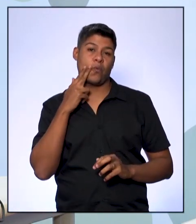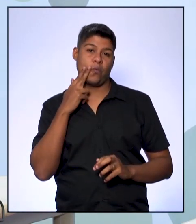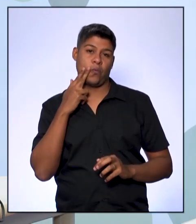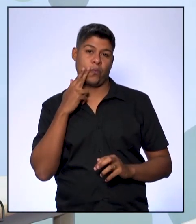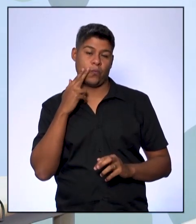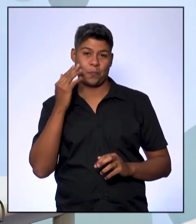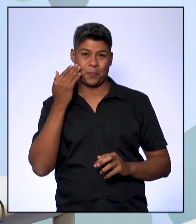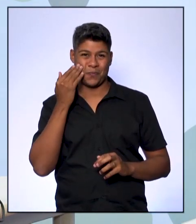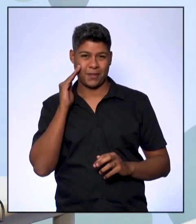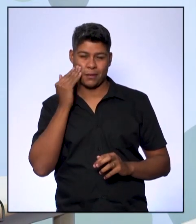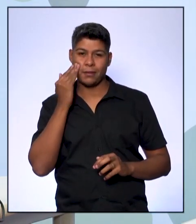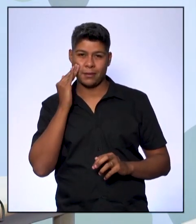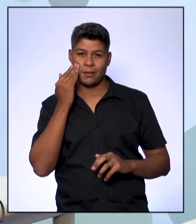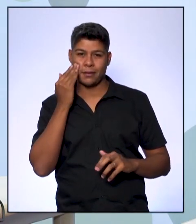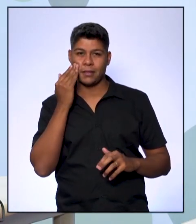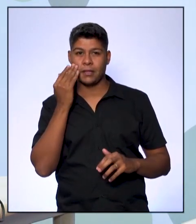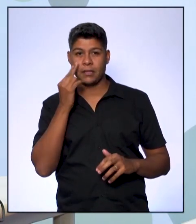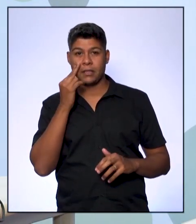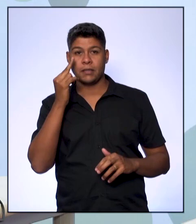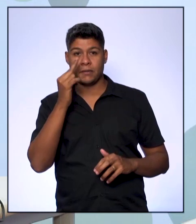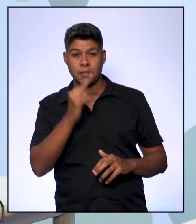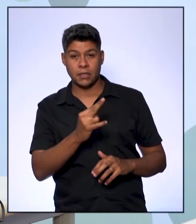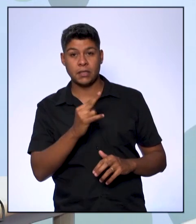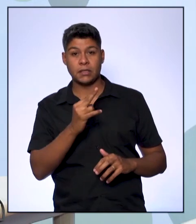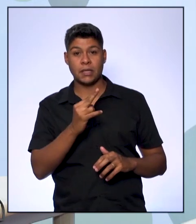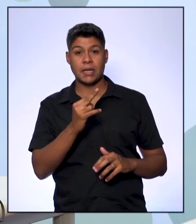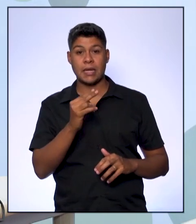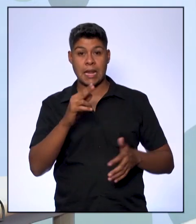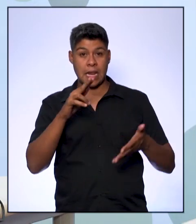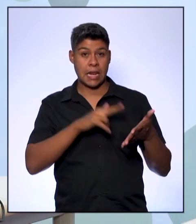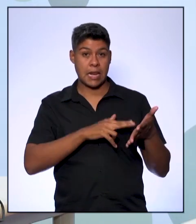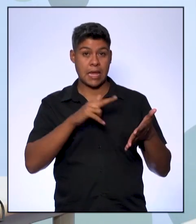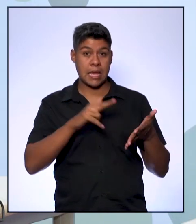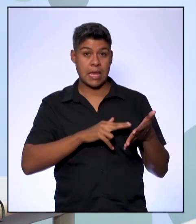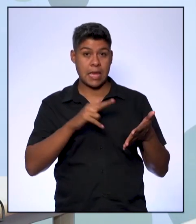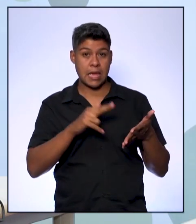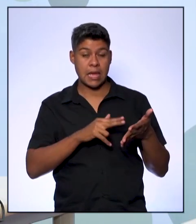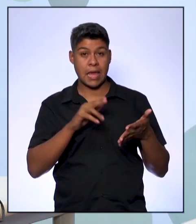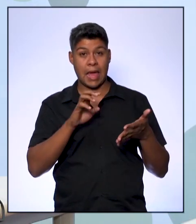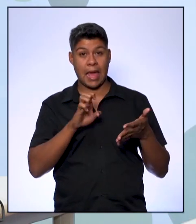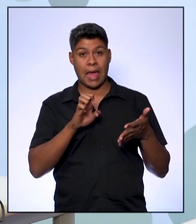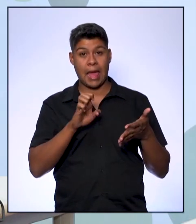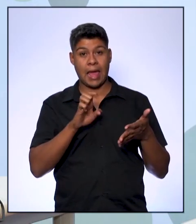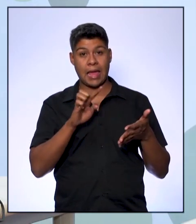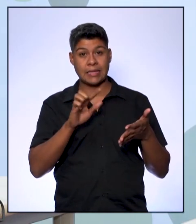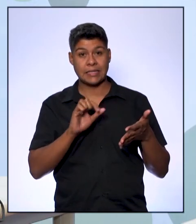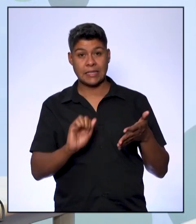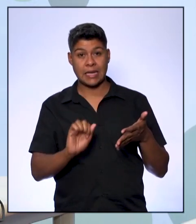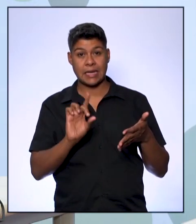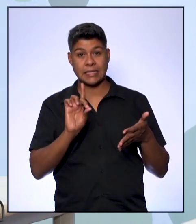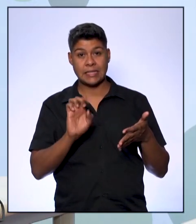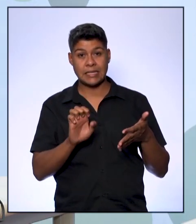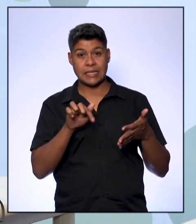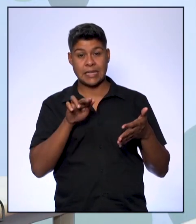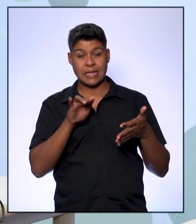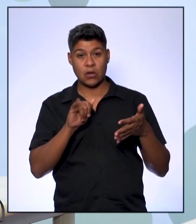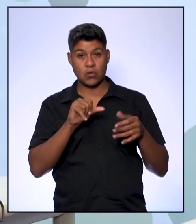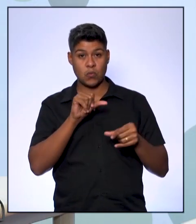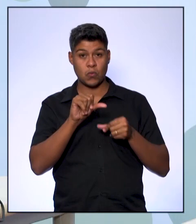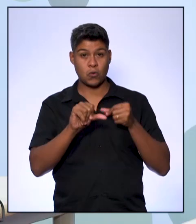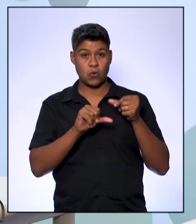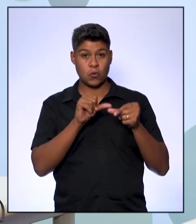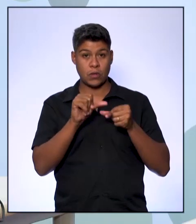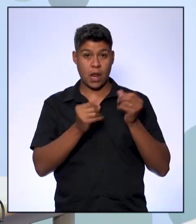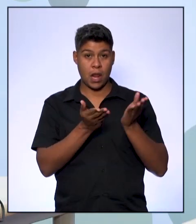vinho do porto então veja quando eu digo-lhe eça de queirós eu estou substituindo o o amor